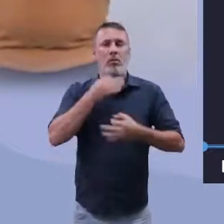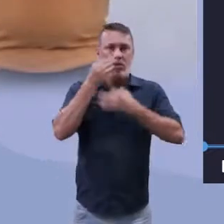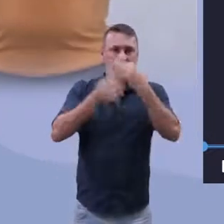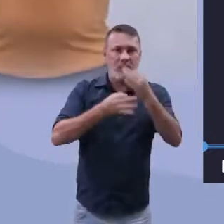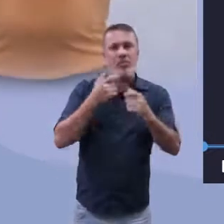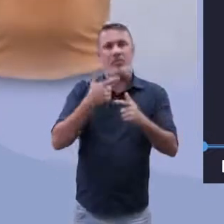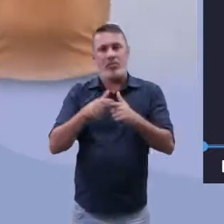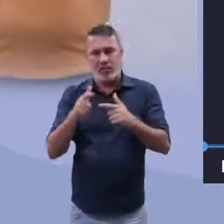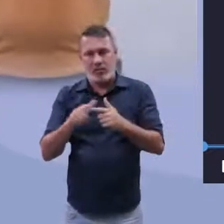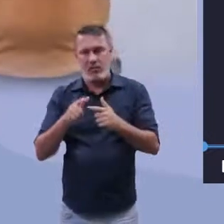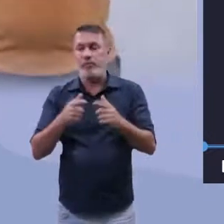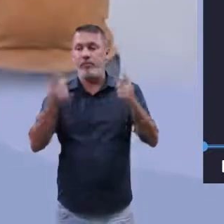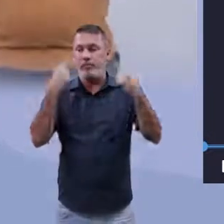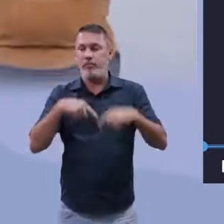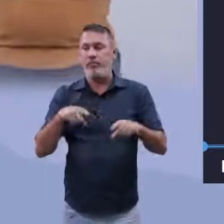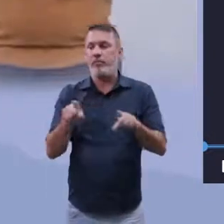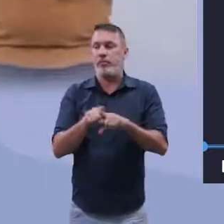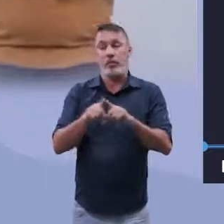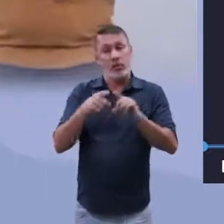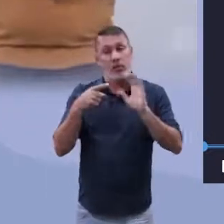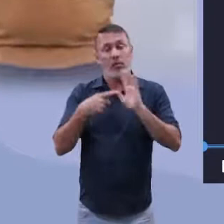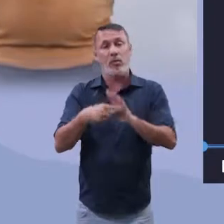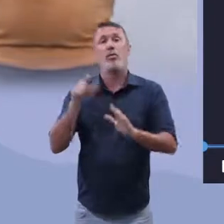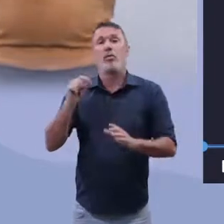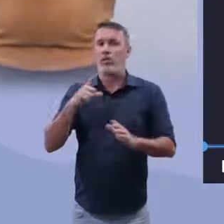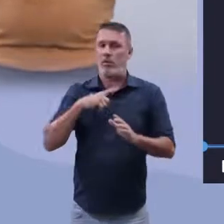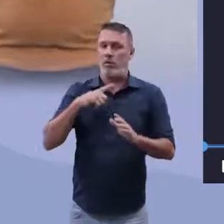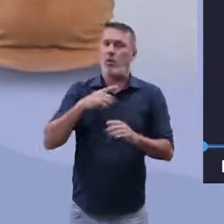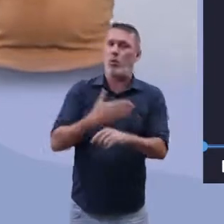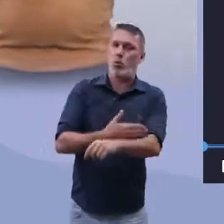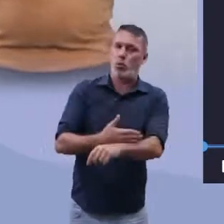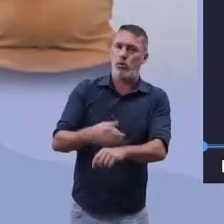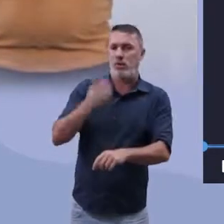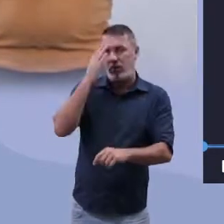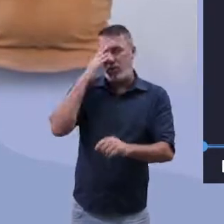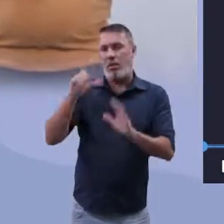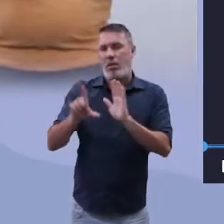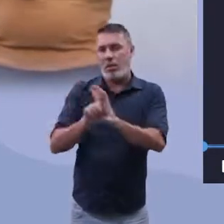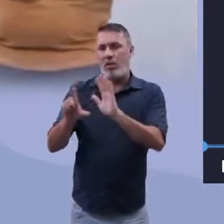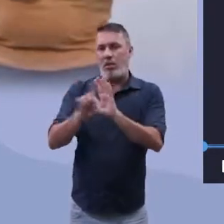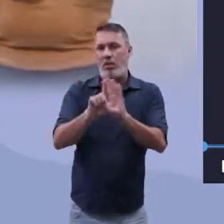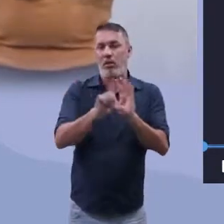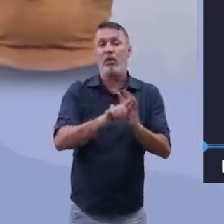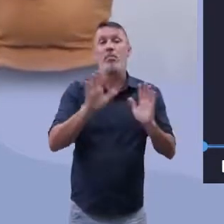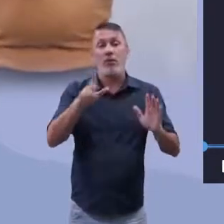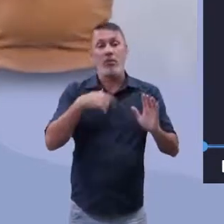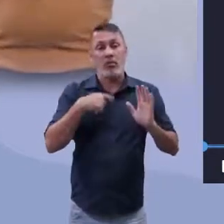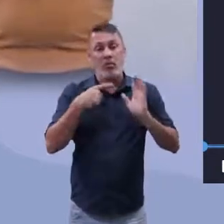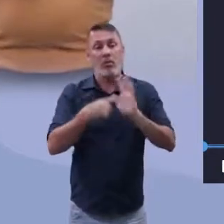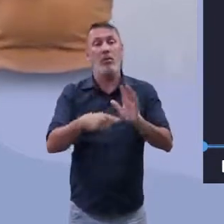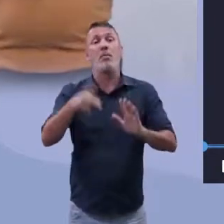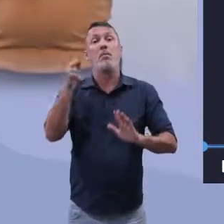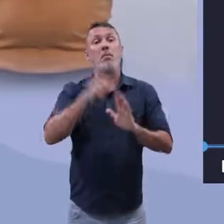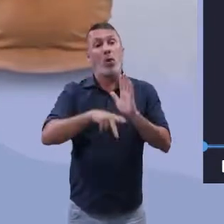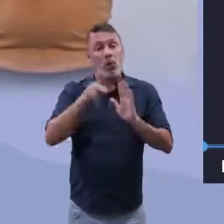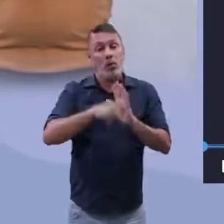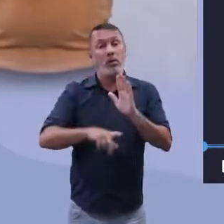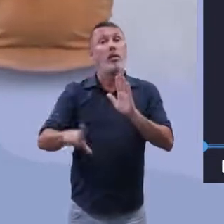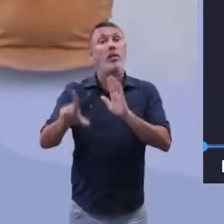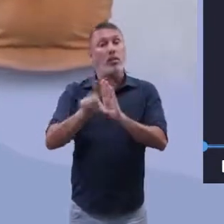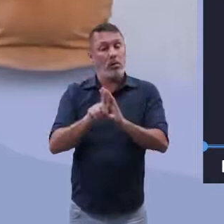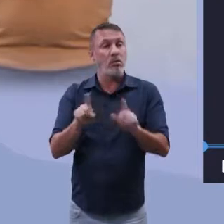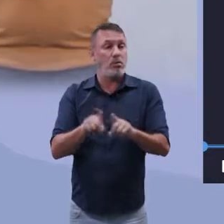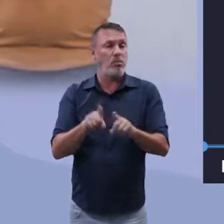trabalhar como argumentos e problemas. Vamos mostrar para vocês, nós temos o costume de apresentar as leis, mas um projeto de